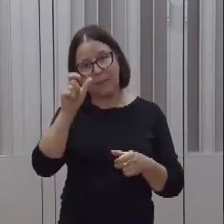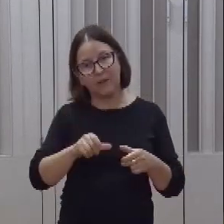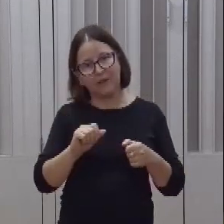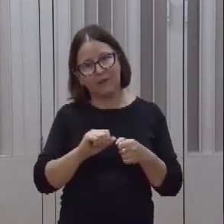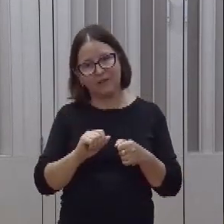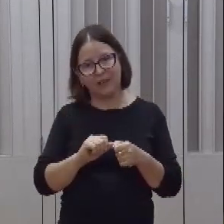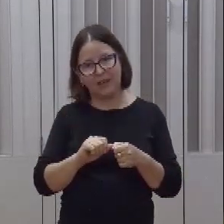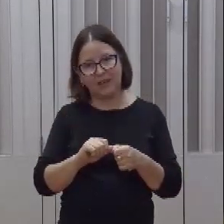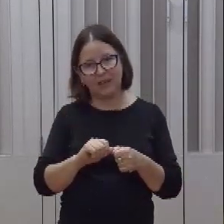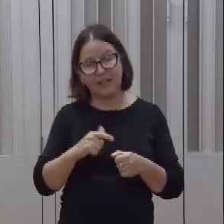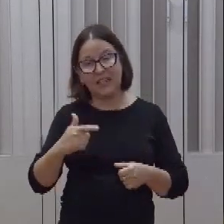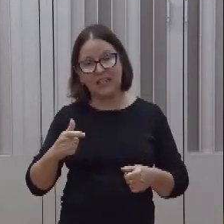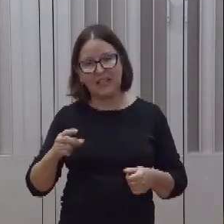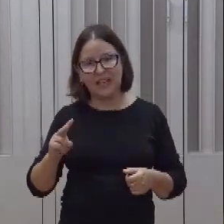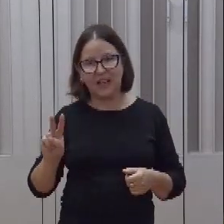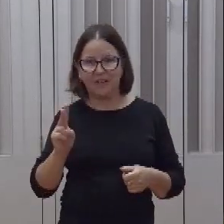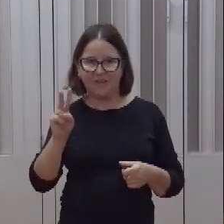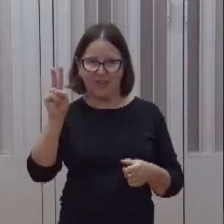tem valor.